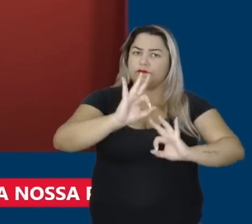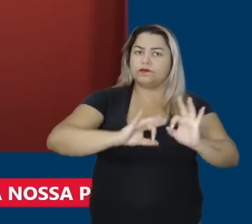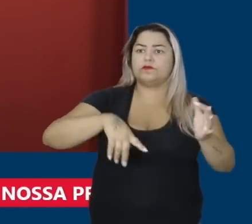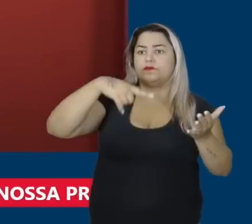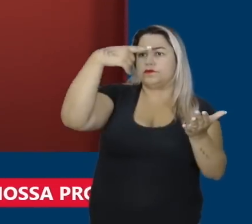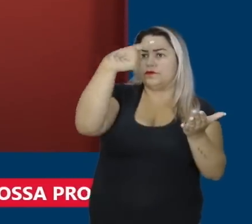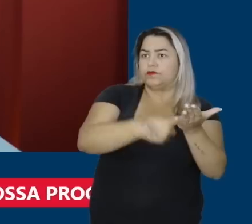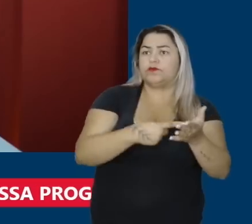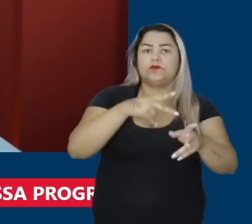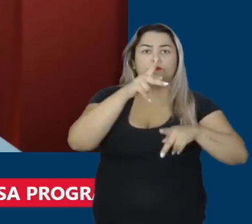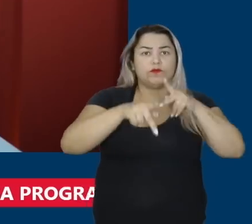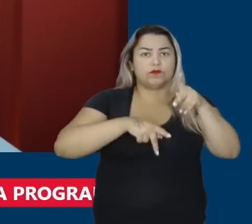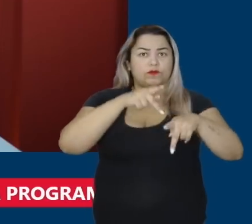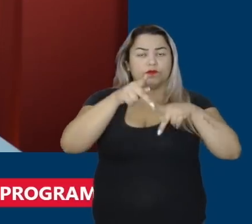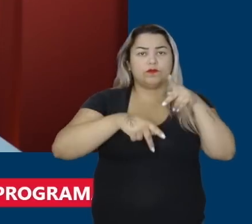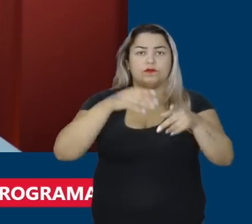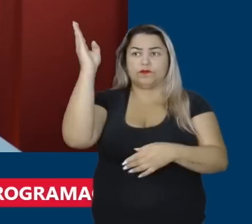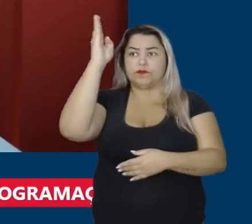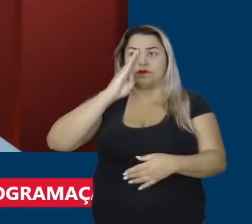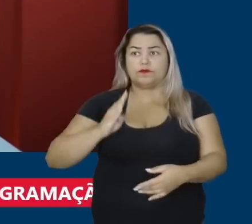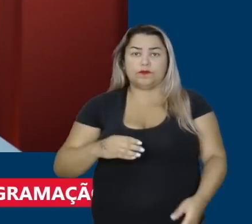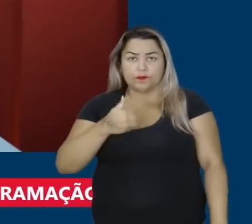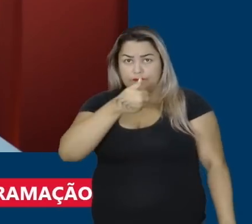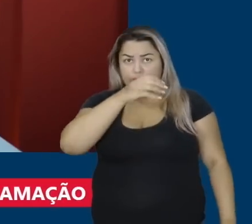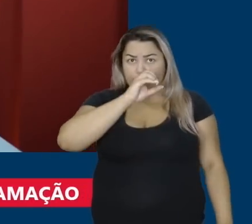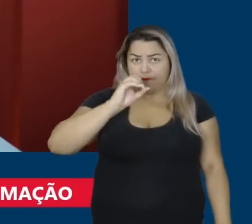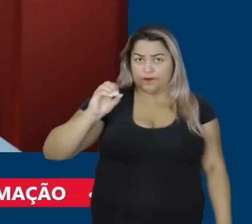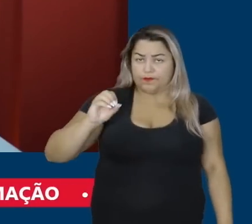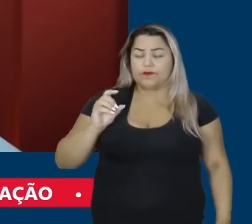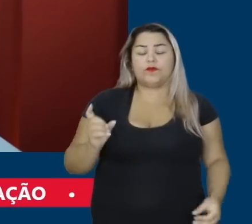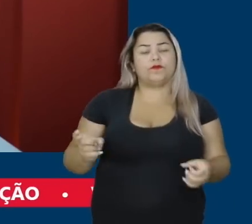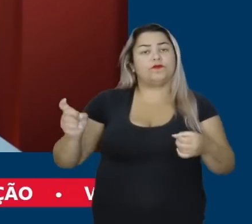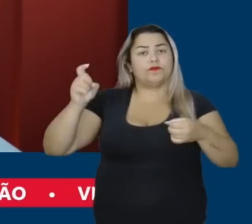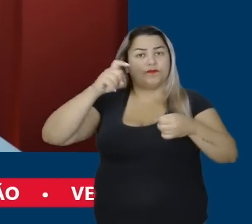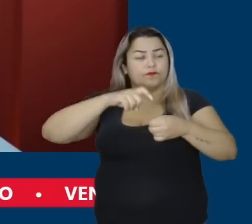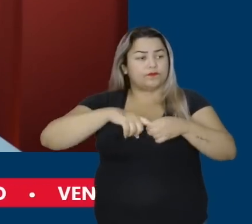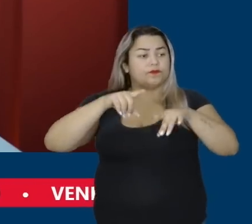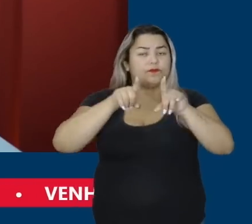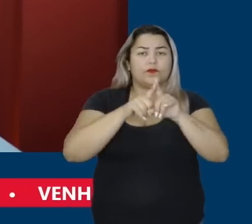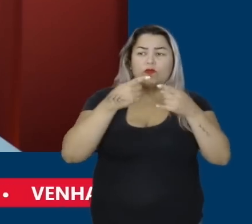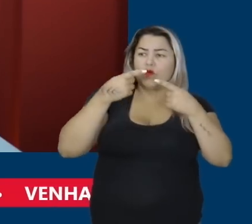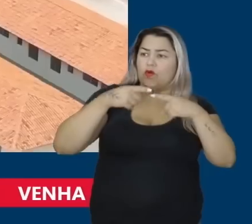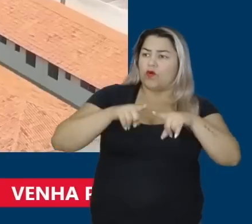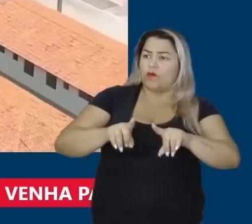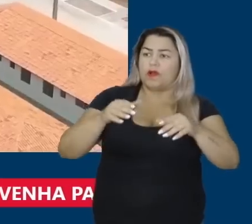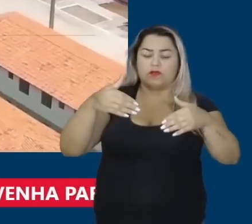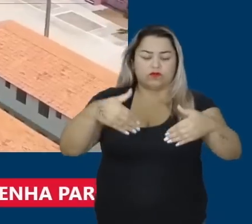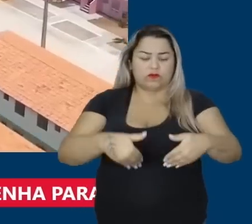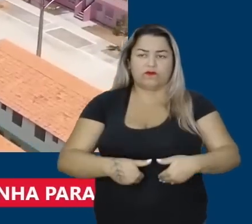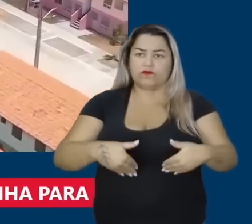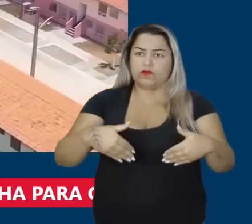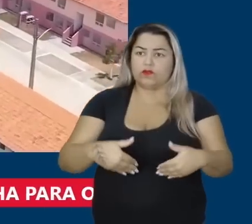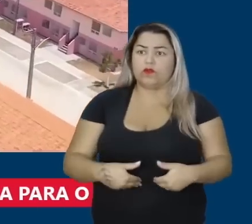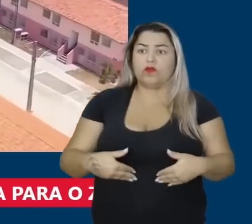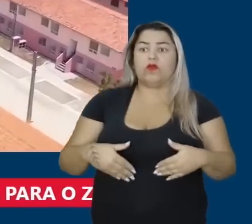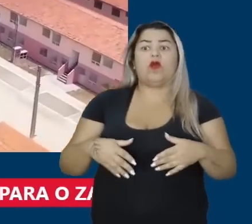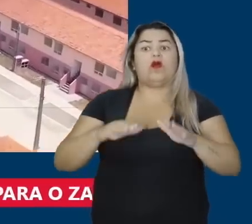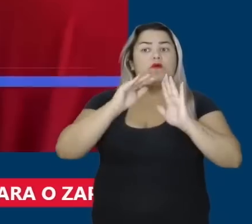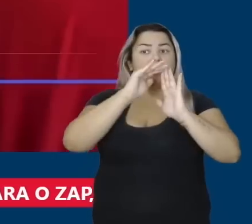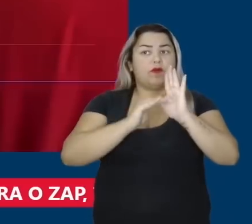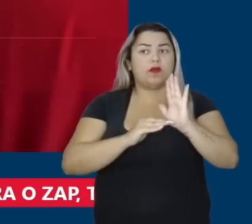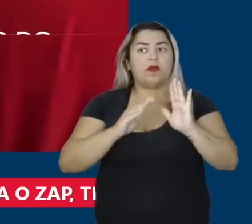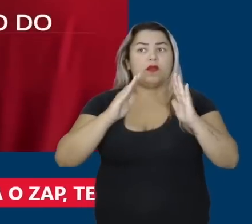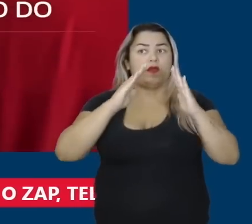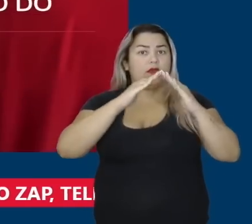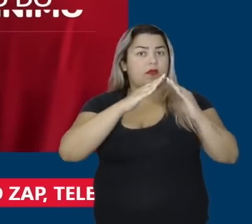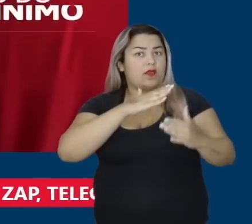compromisso com o povo brasileiro. Nos 100 primeiros dias de governo, foi retomada a tríade de combate à fome com os programas Minha Casa Minha Vida,